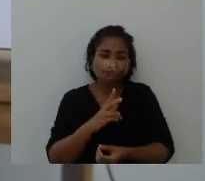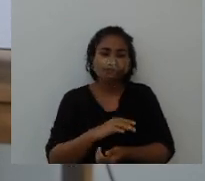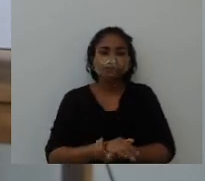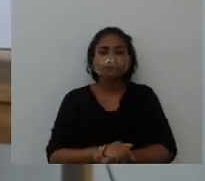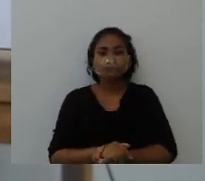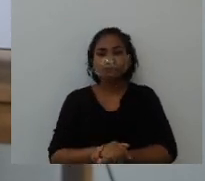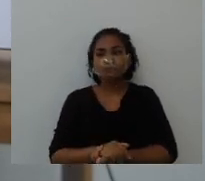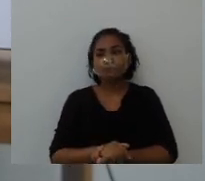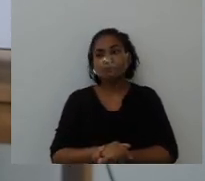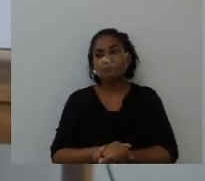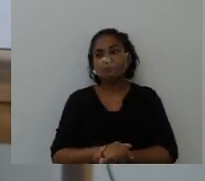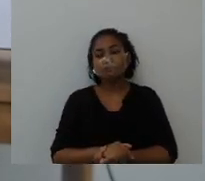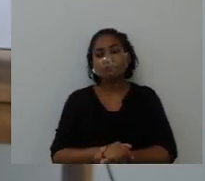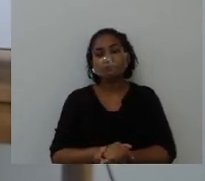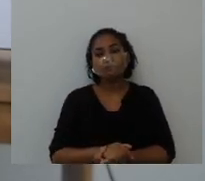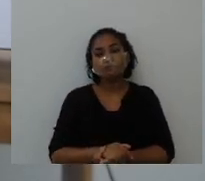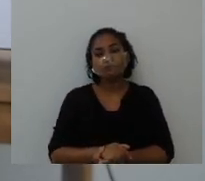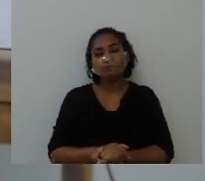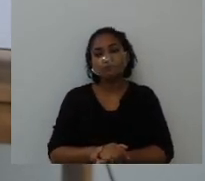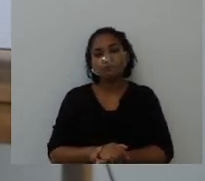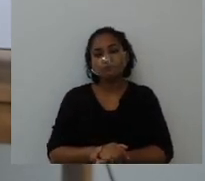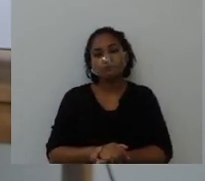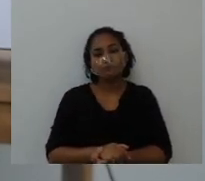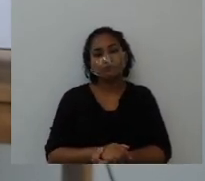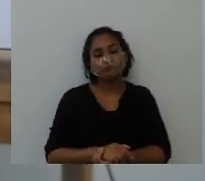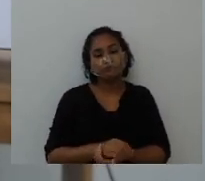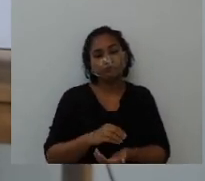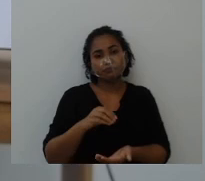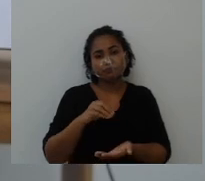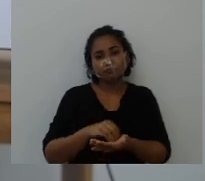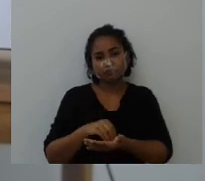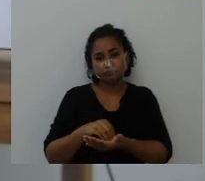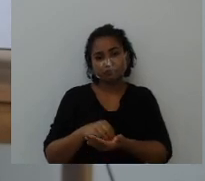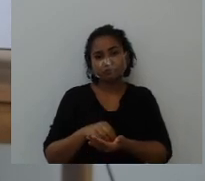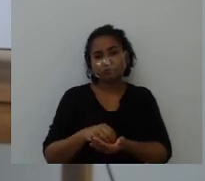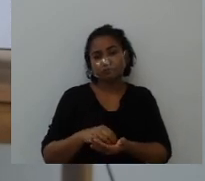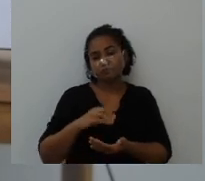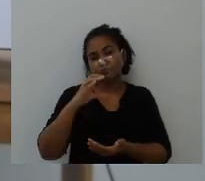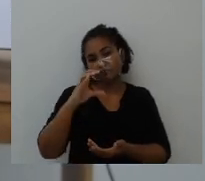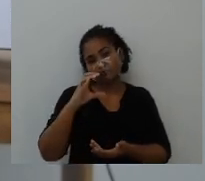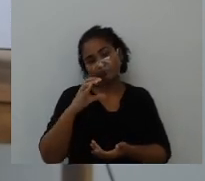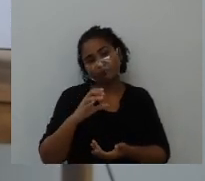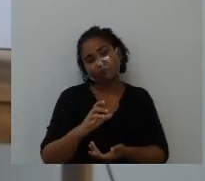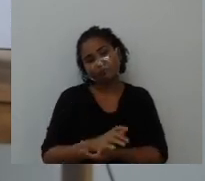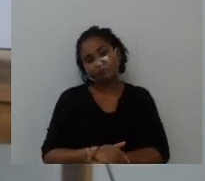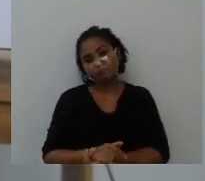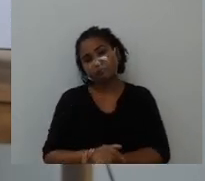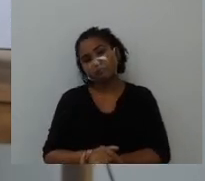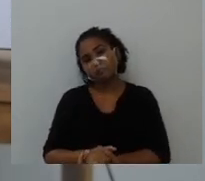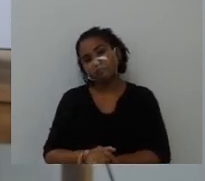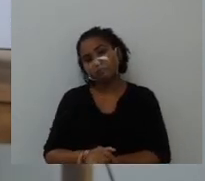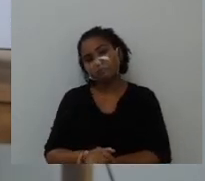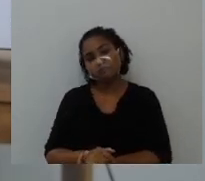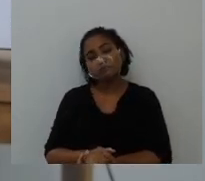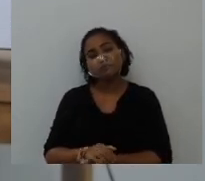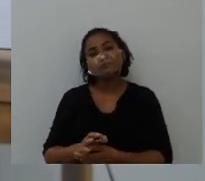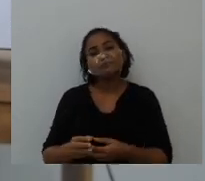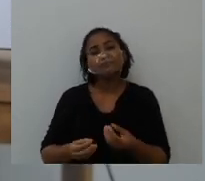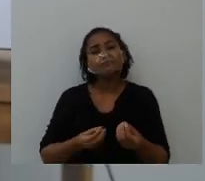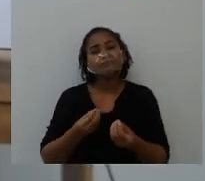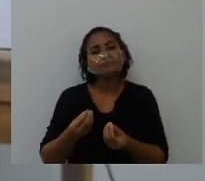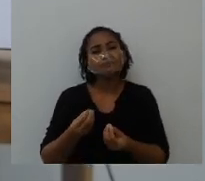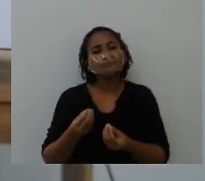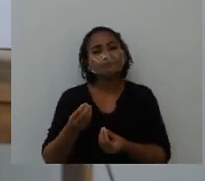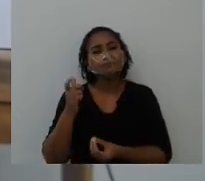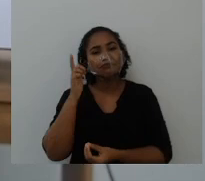ter? A gente vai ter a tração aqui do meinho, a tração do fio C, ó, que é o que ele quer que a gente calcule. Paulinho, o que mais